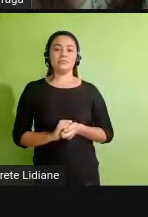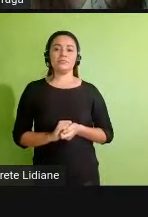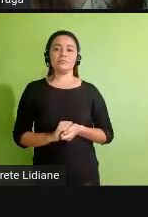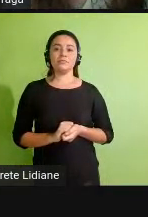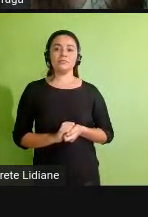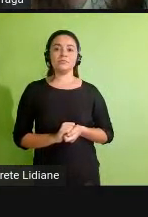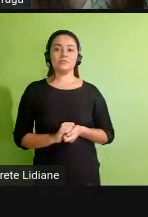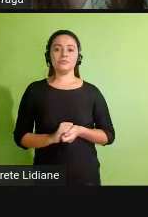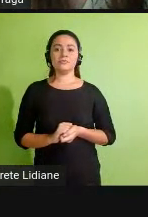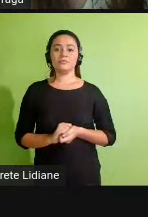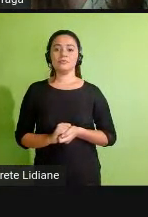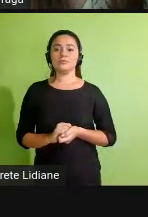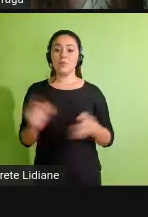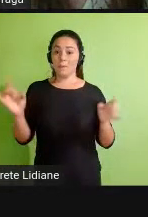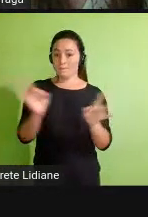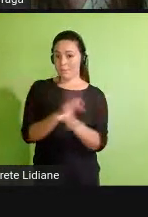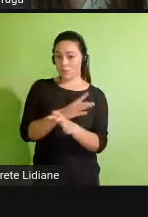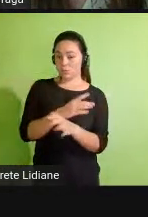Pronto.